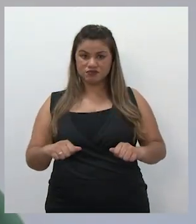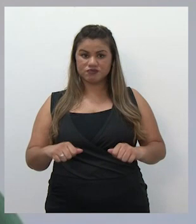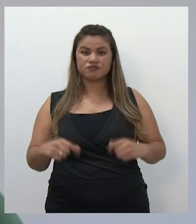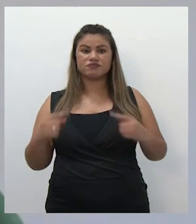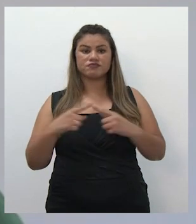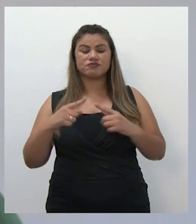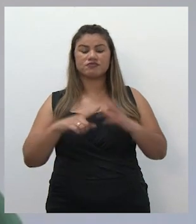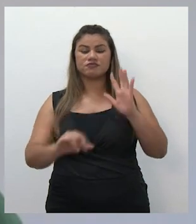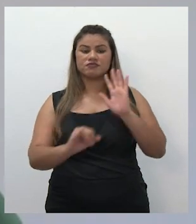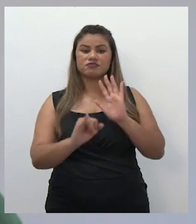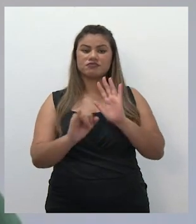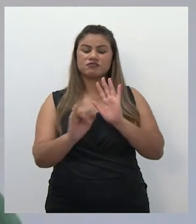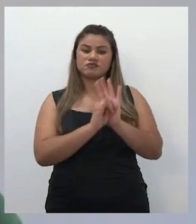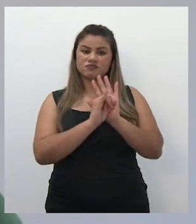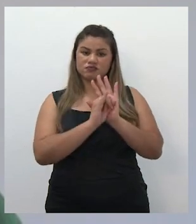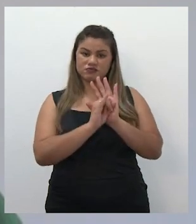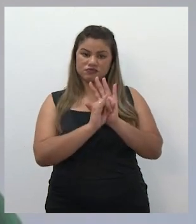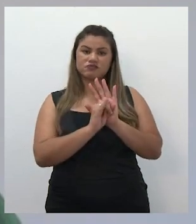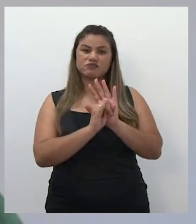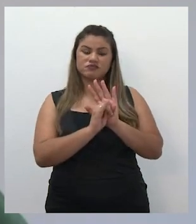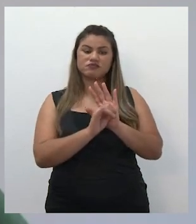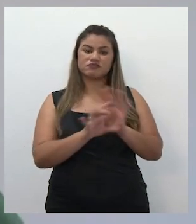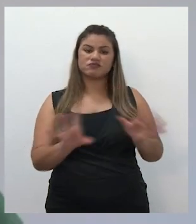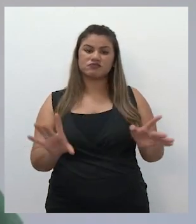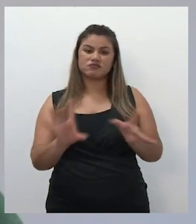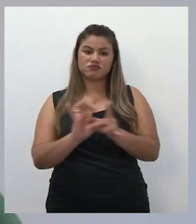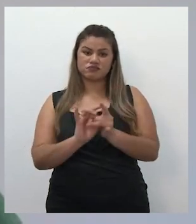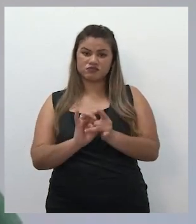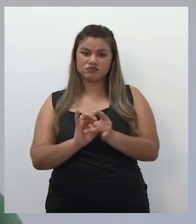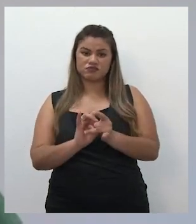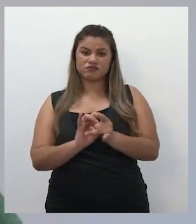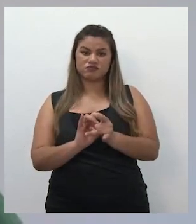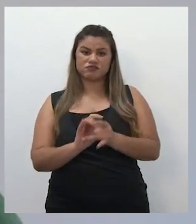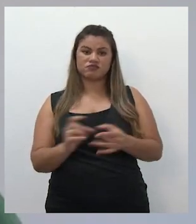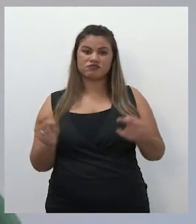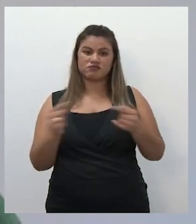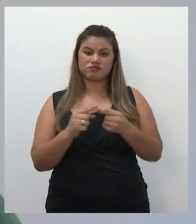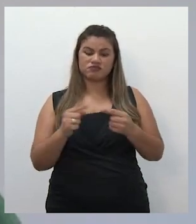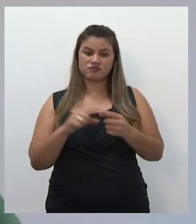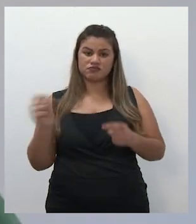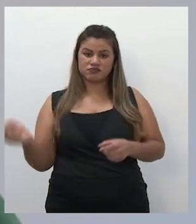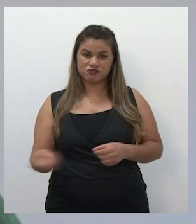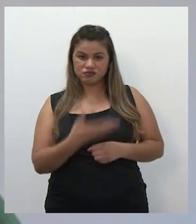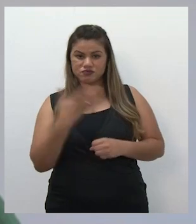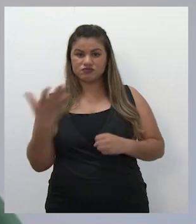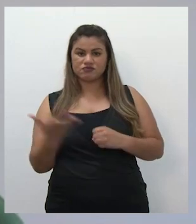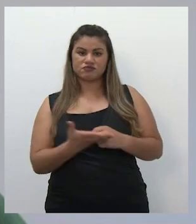a sua identidade e eles vão se integrar no novo ensino médio.